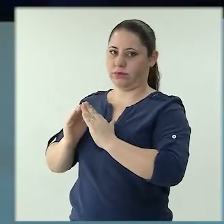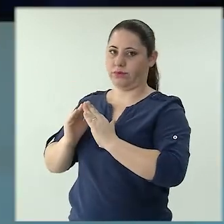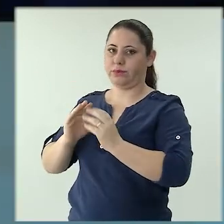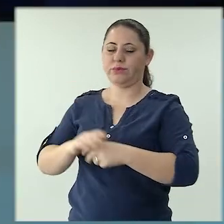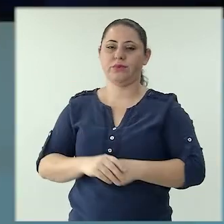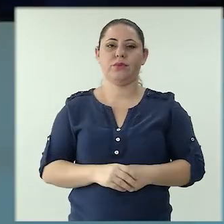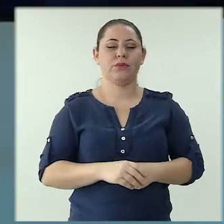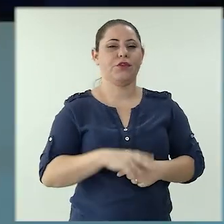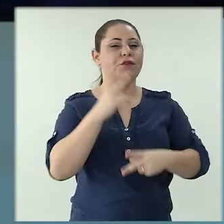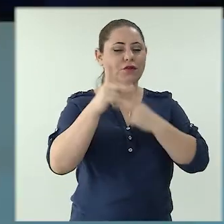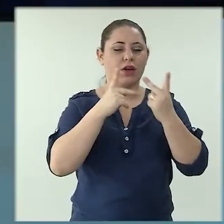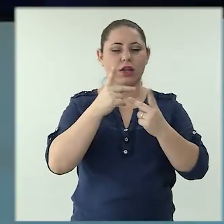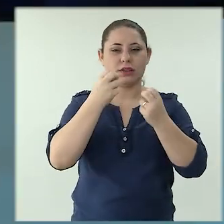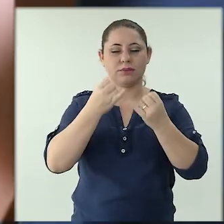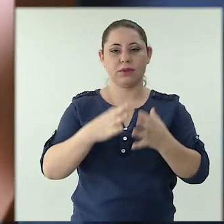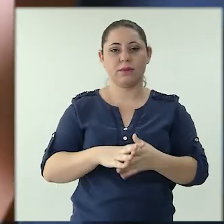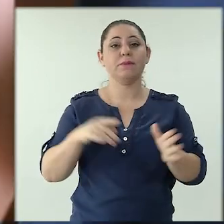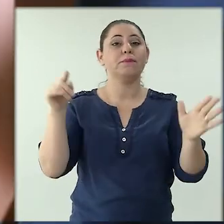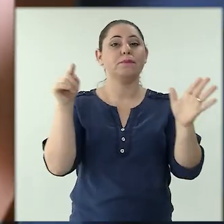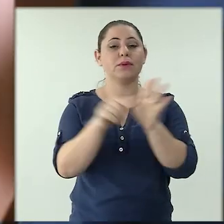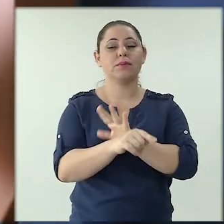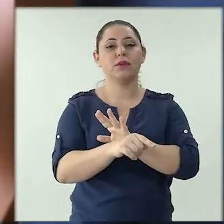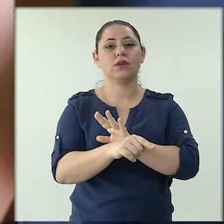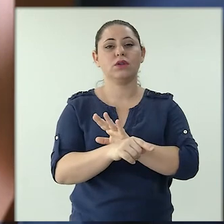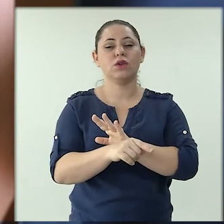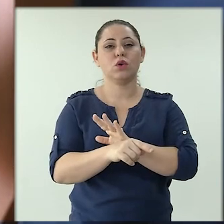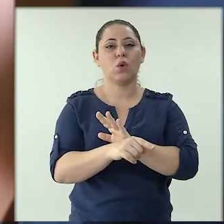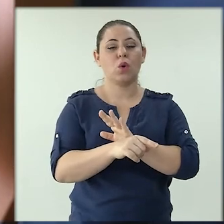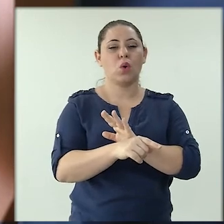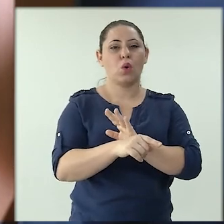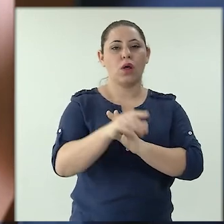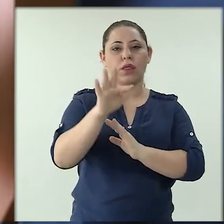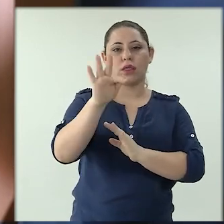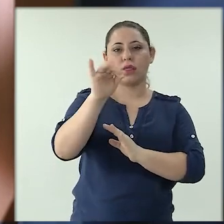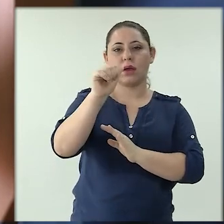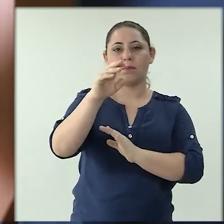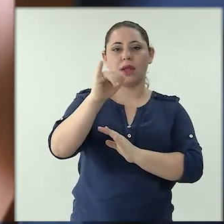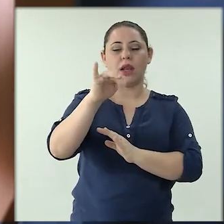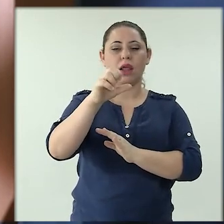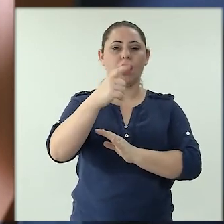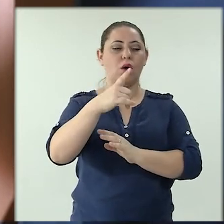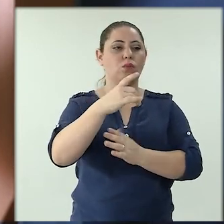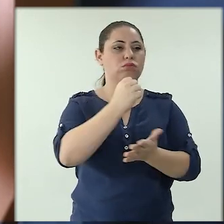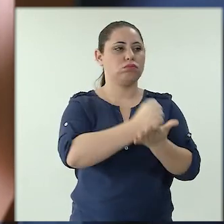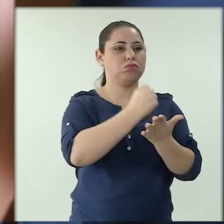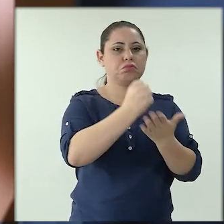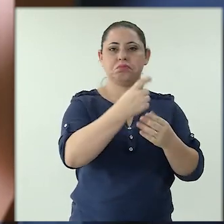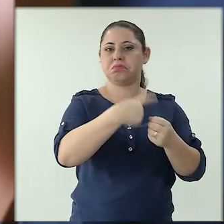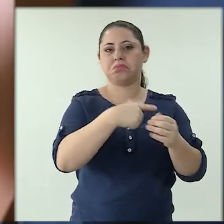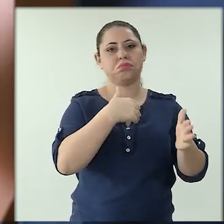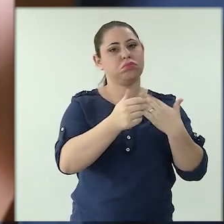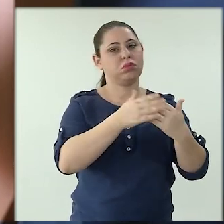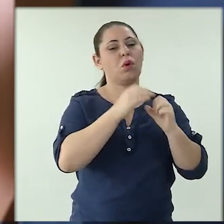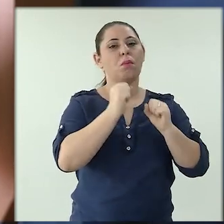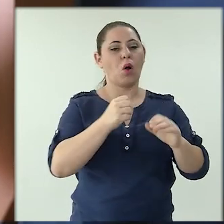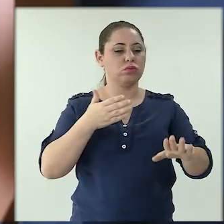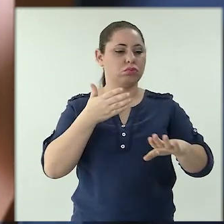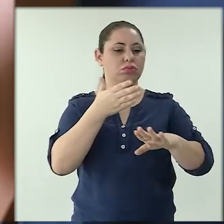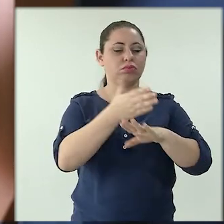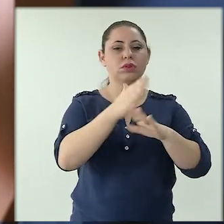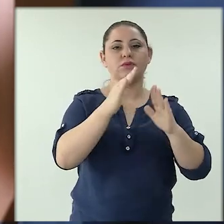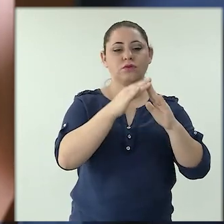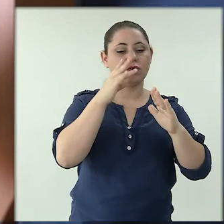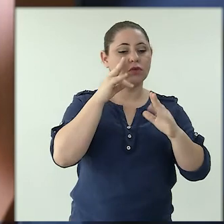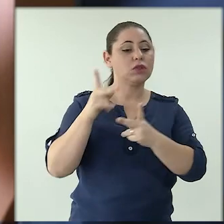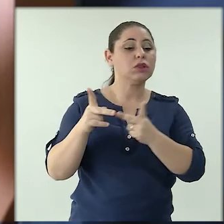capião extrajudicial. Então vamos falar sobre isso. Primeiro, a pergunta dela: o tabelião de notas de qualquer circunscrição pode realizar